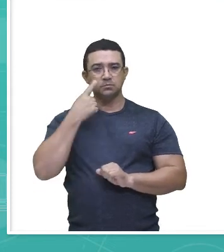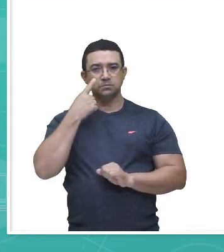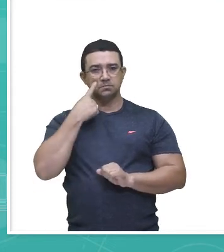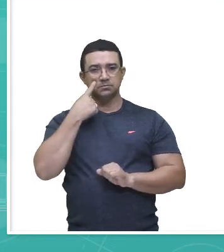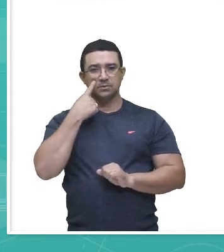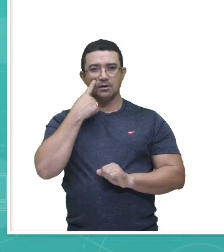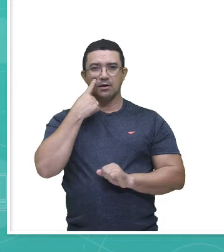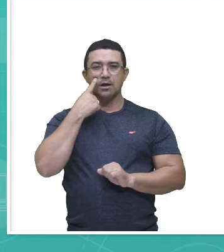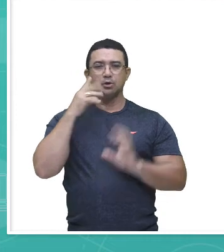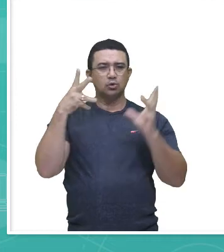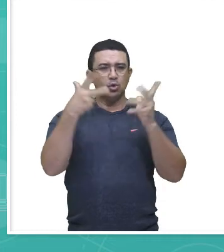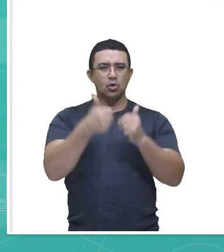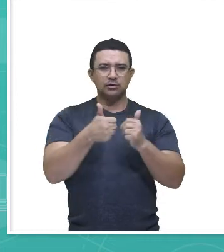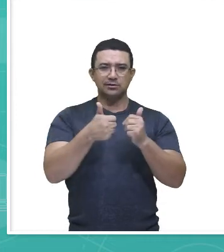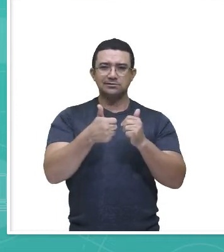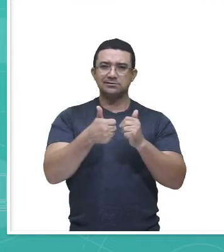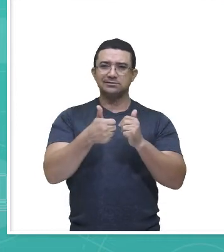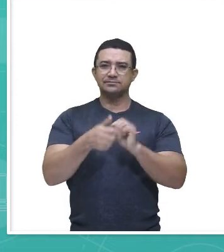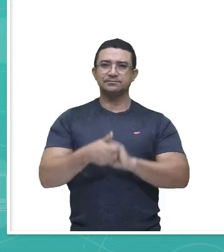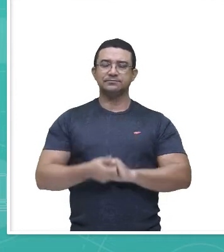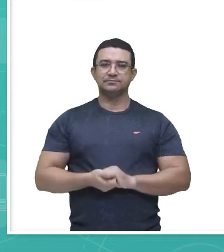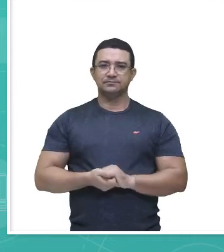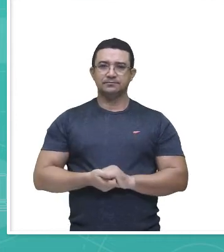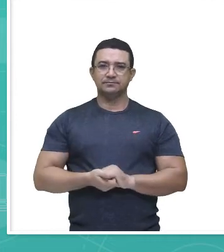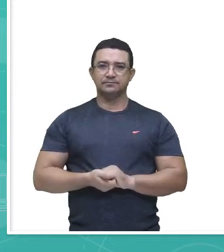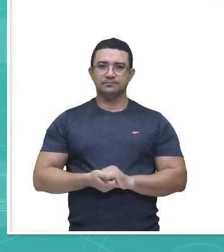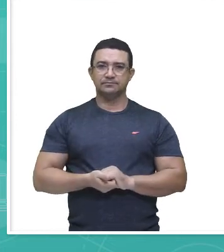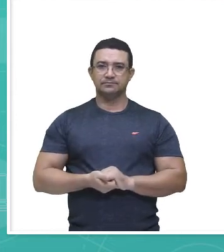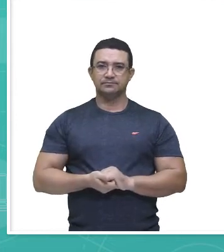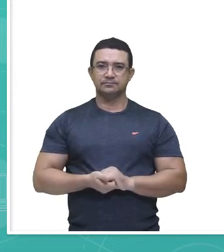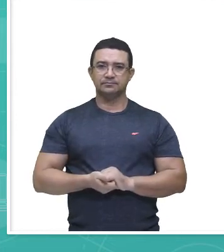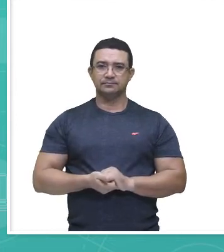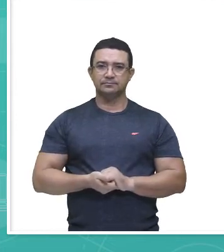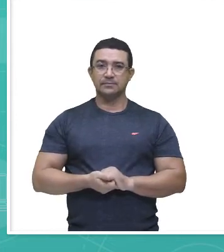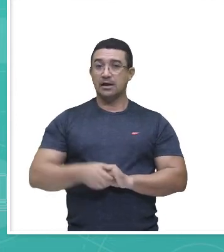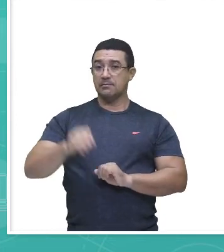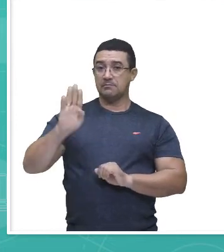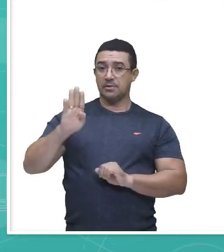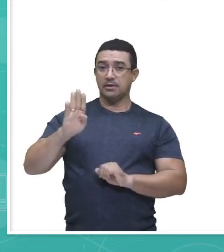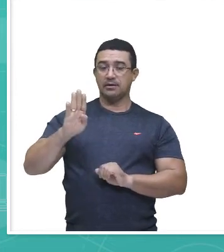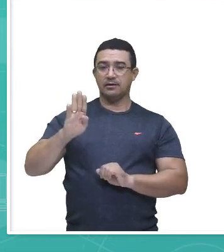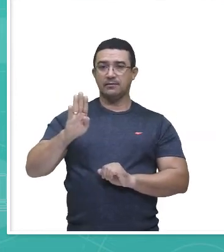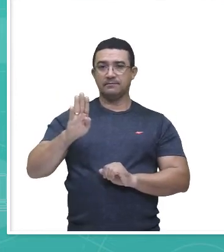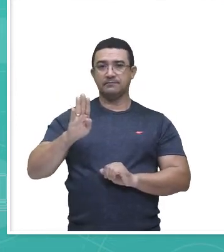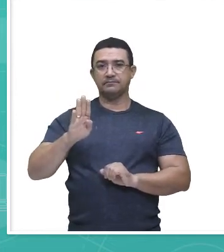todas elas, né, aqui elas são a segunda oração, ela é, né,